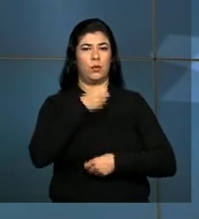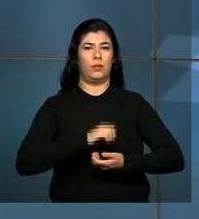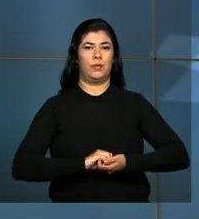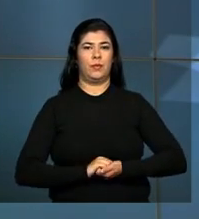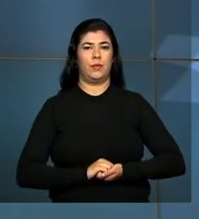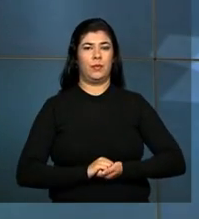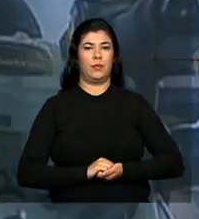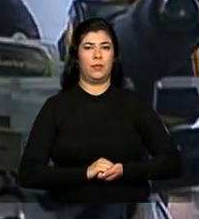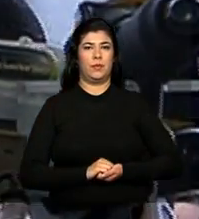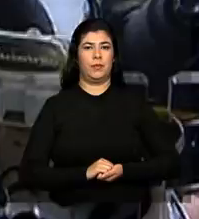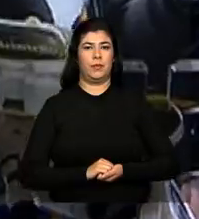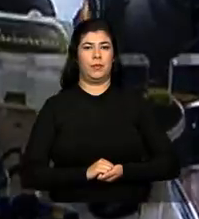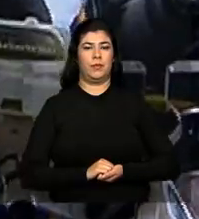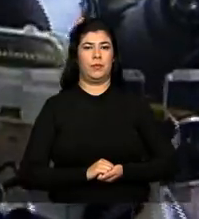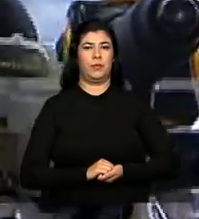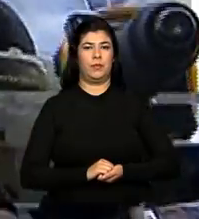jornalistas.